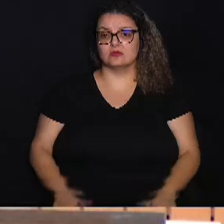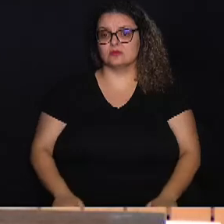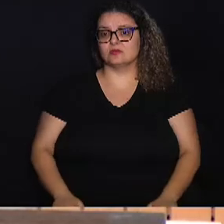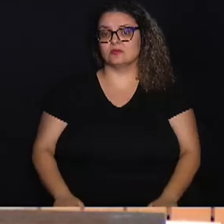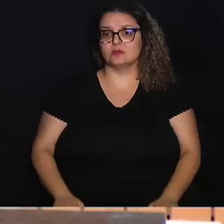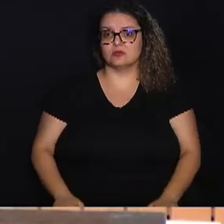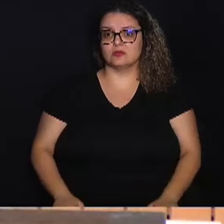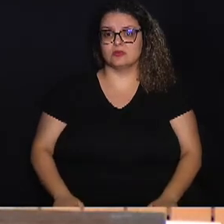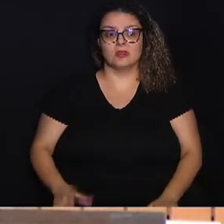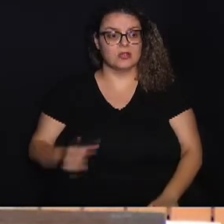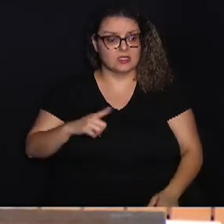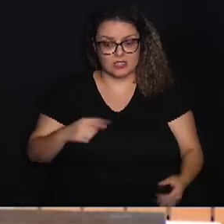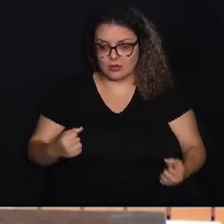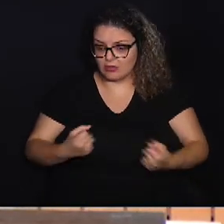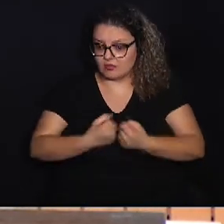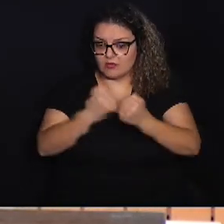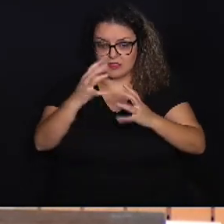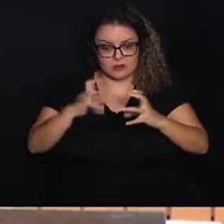tem